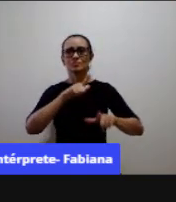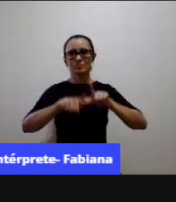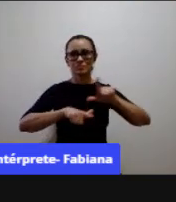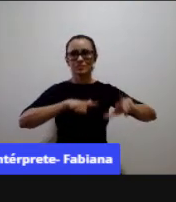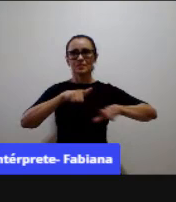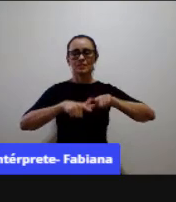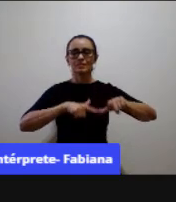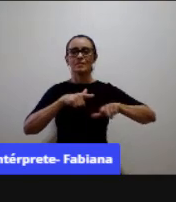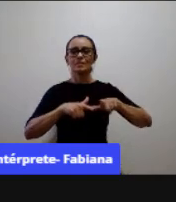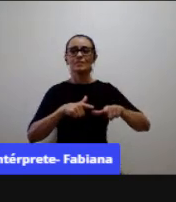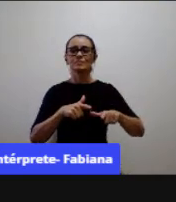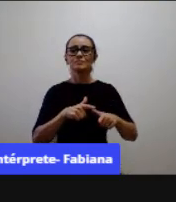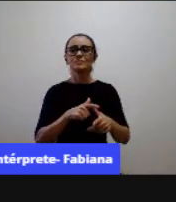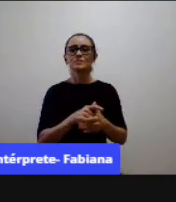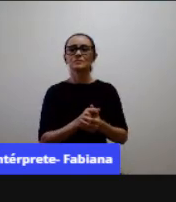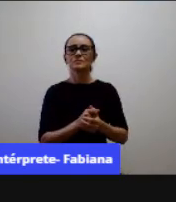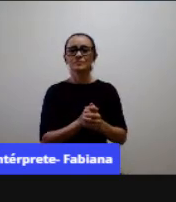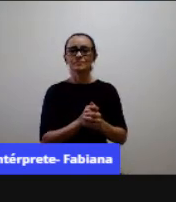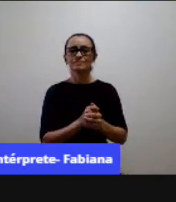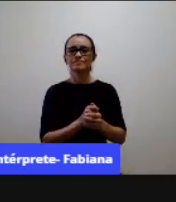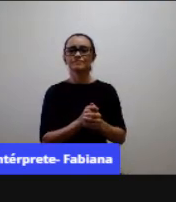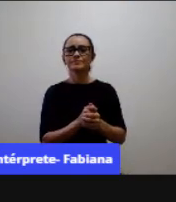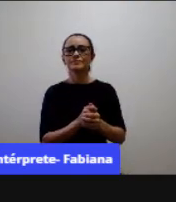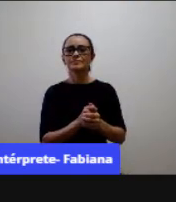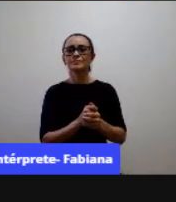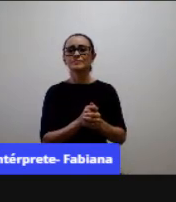esses instrumentos, eles vão